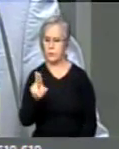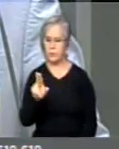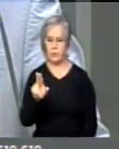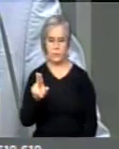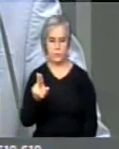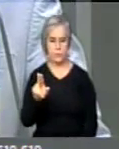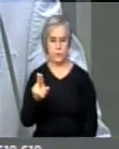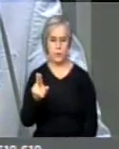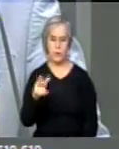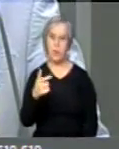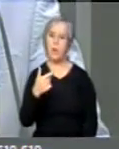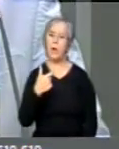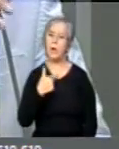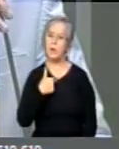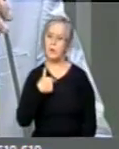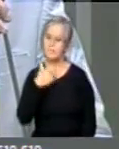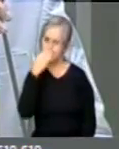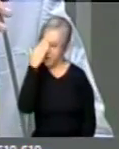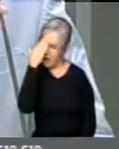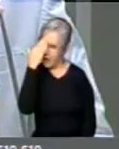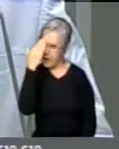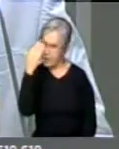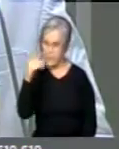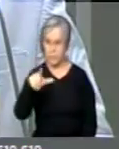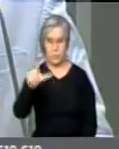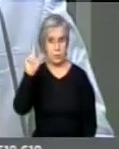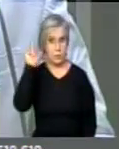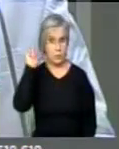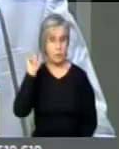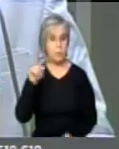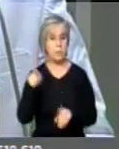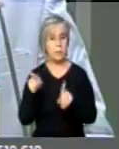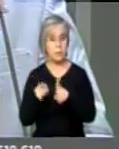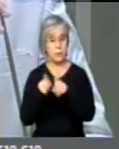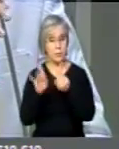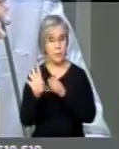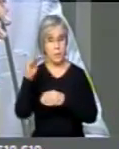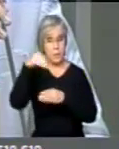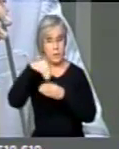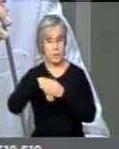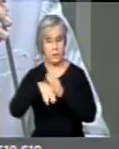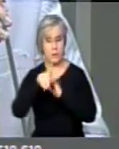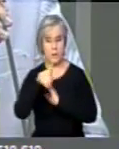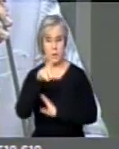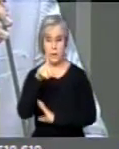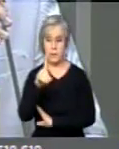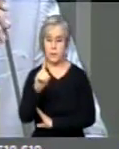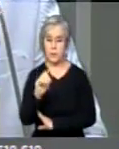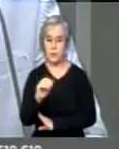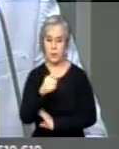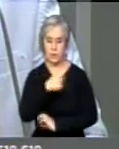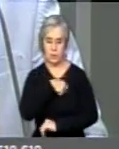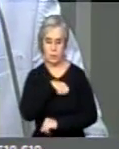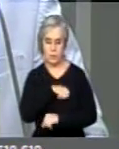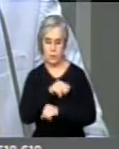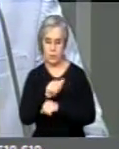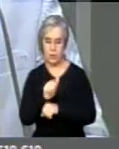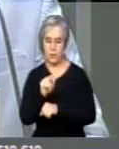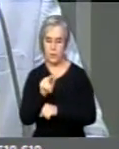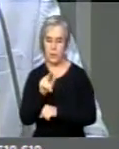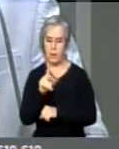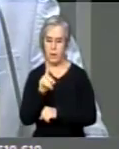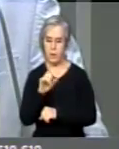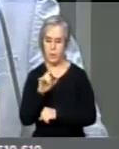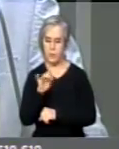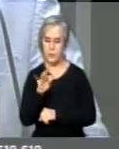a quem eu publicamente agradeci, também incluiu na LDO a auditoria. Aprovamos